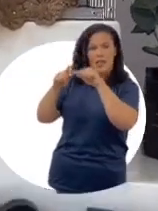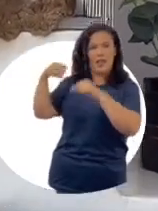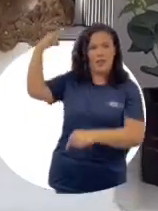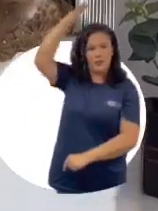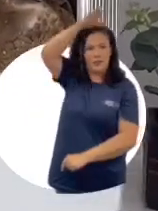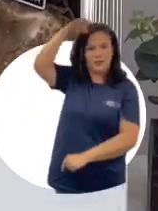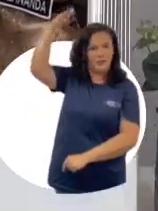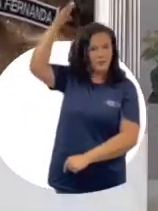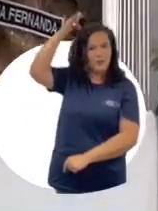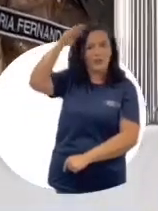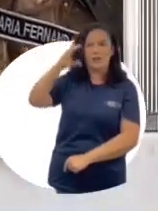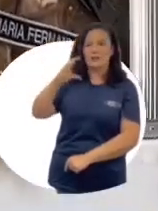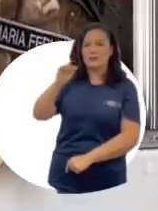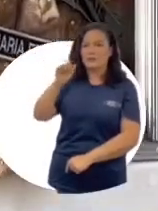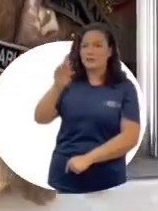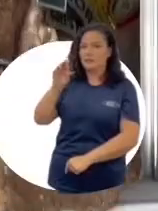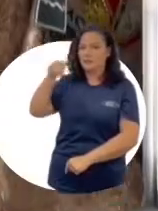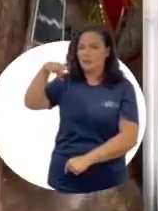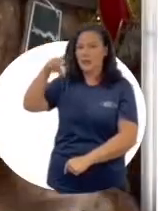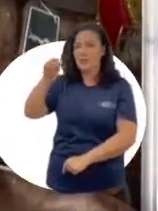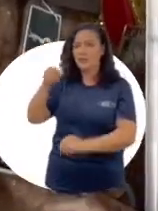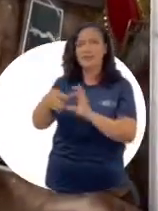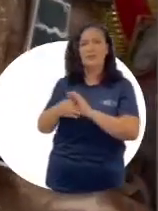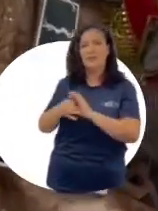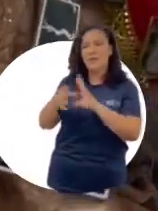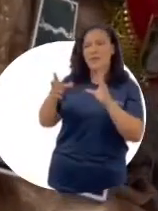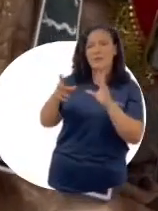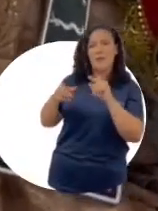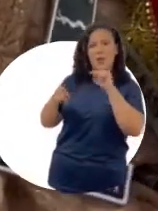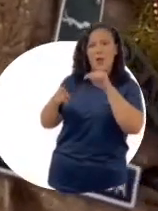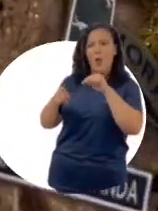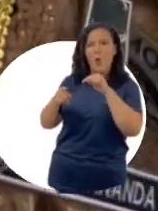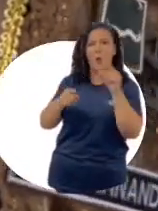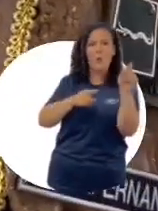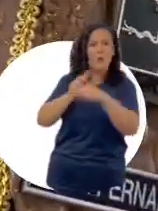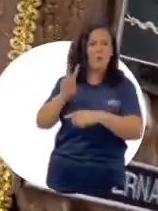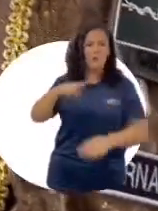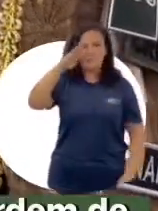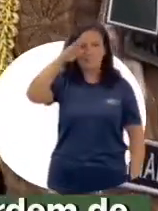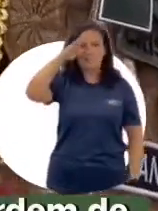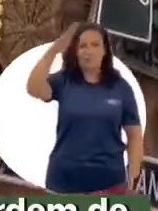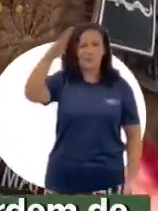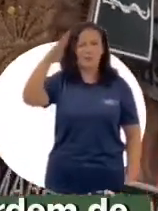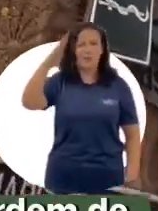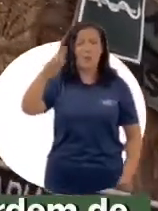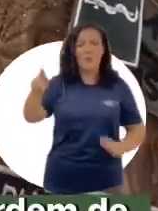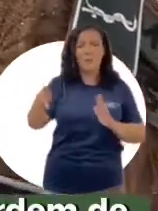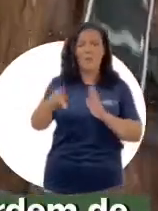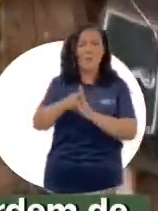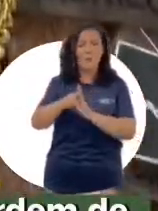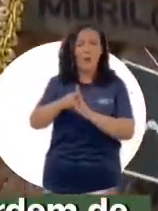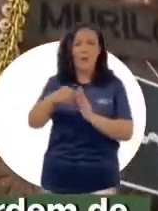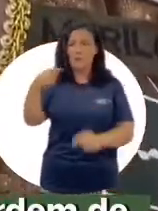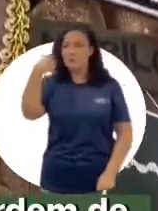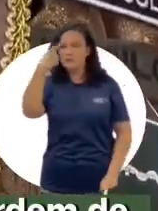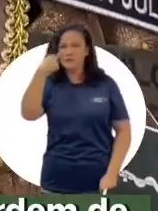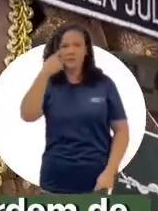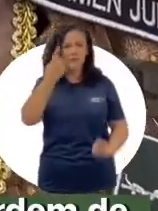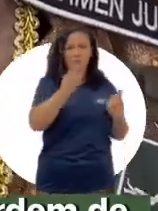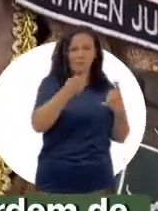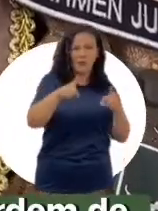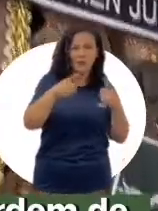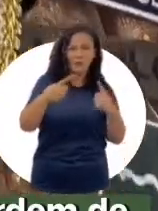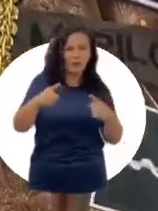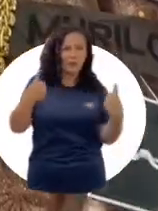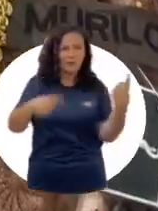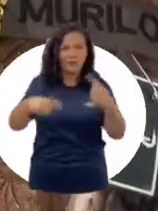que Nossa Senhora do Carmo livrou a guarnição militar do forte quando um exército espanhol tinha ordem de ocupar o lugar